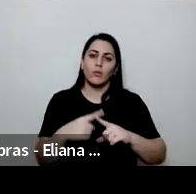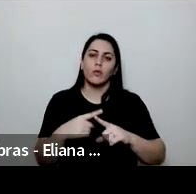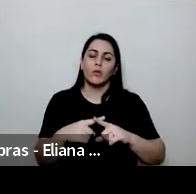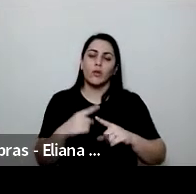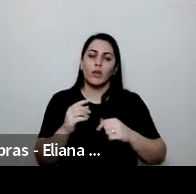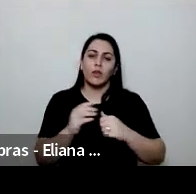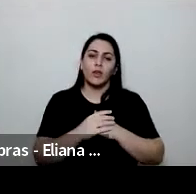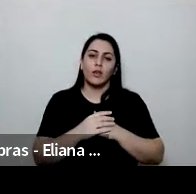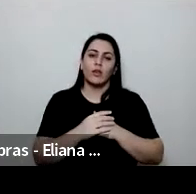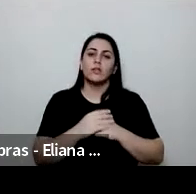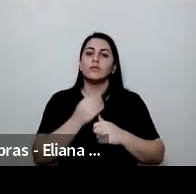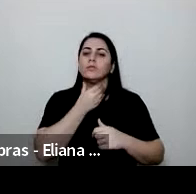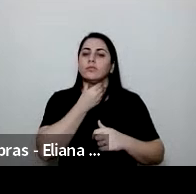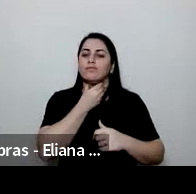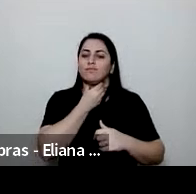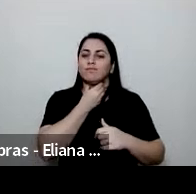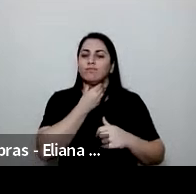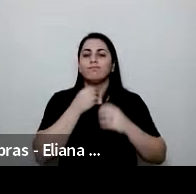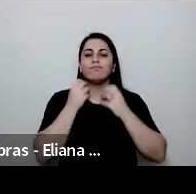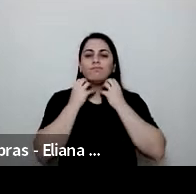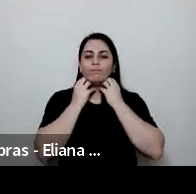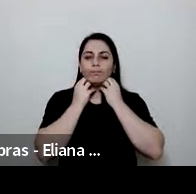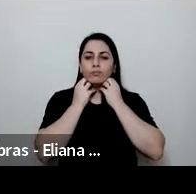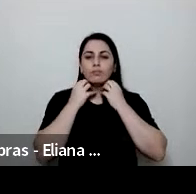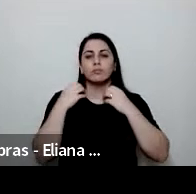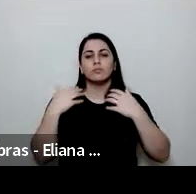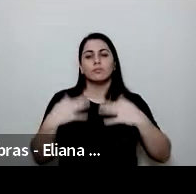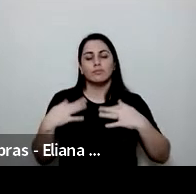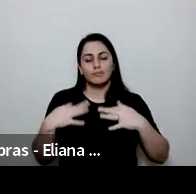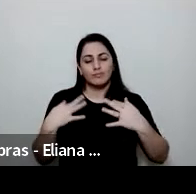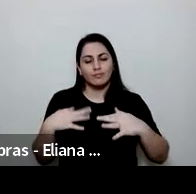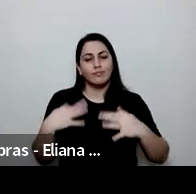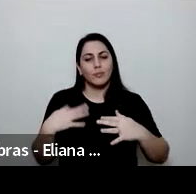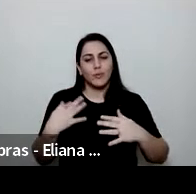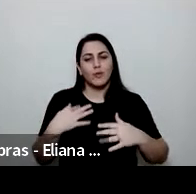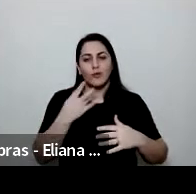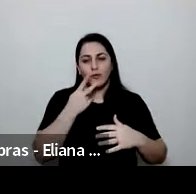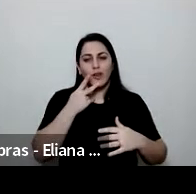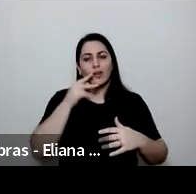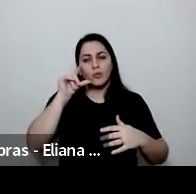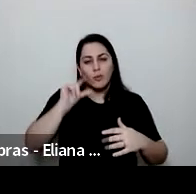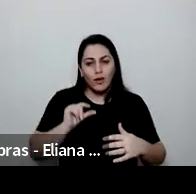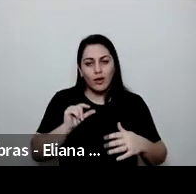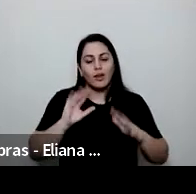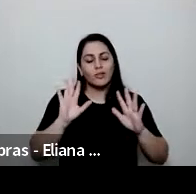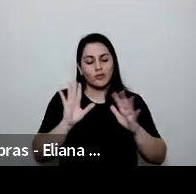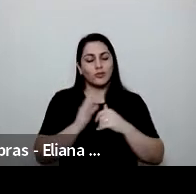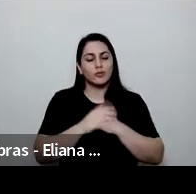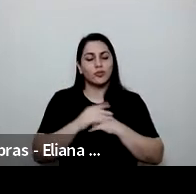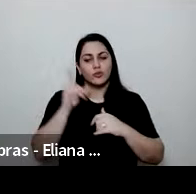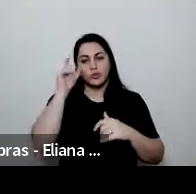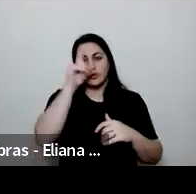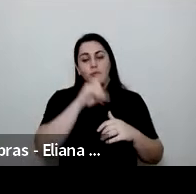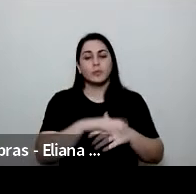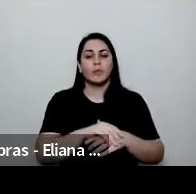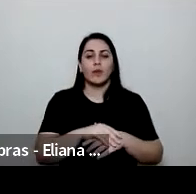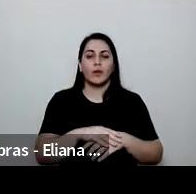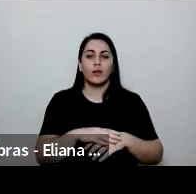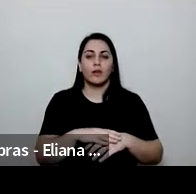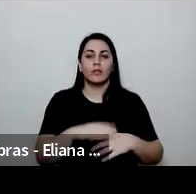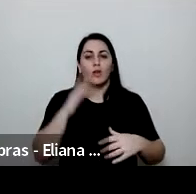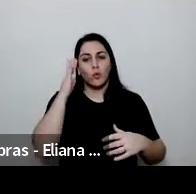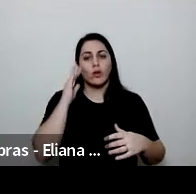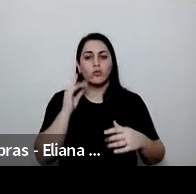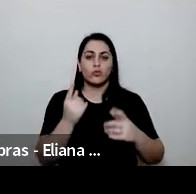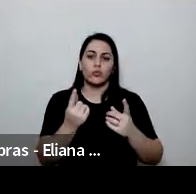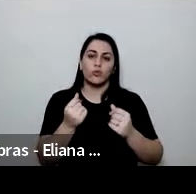tô com uma amigdalite aqui que tá me escutando realmente me manifestar eu acho o FMI só